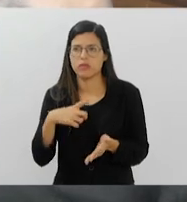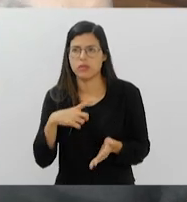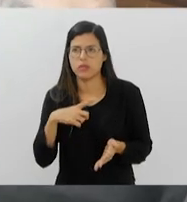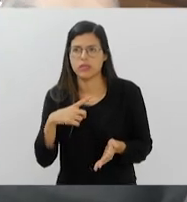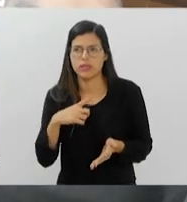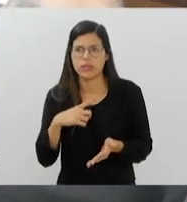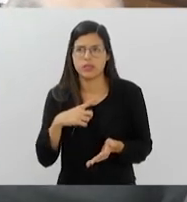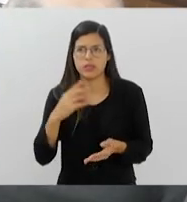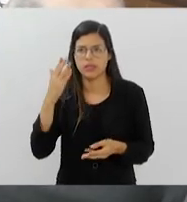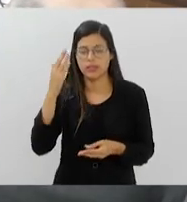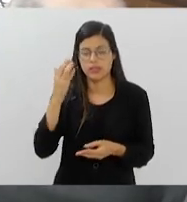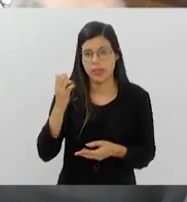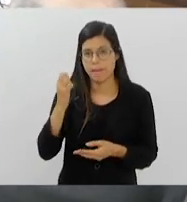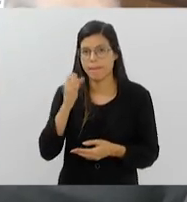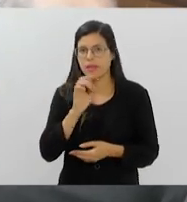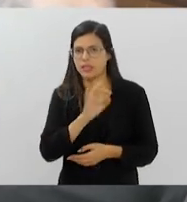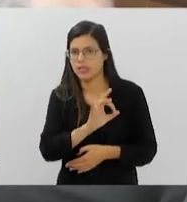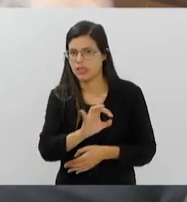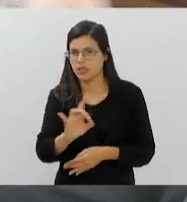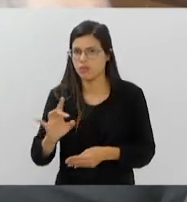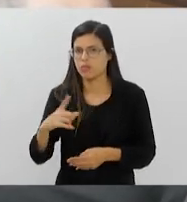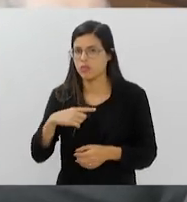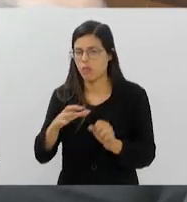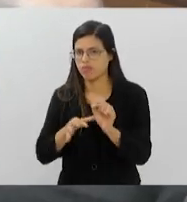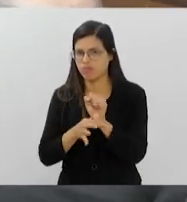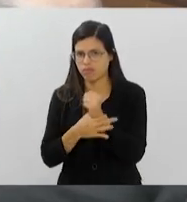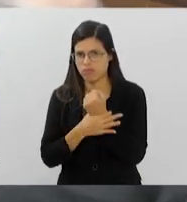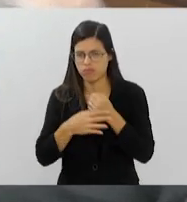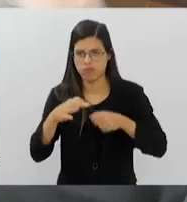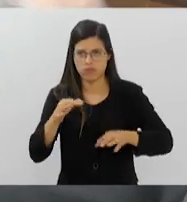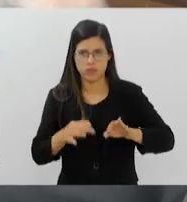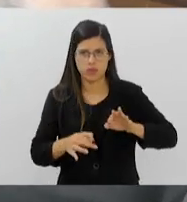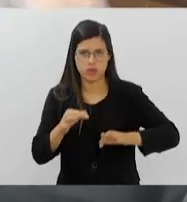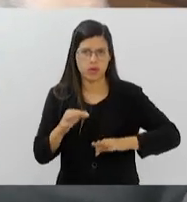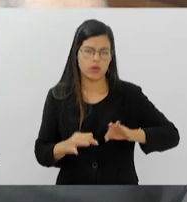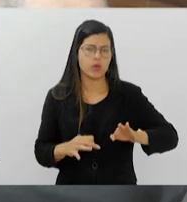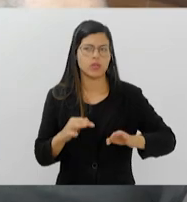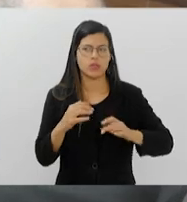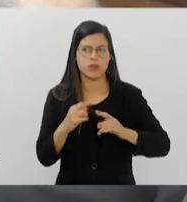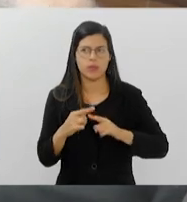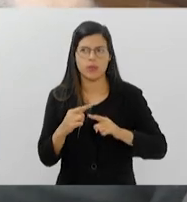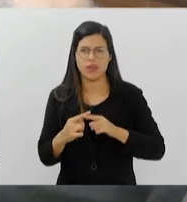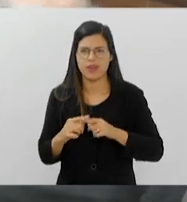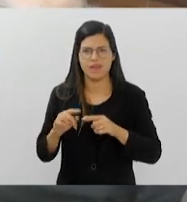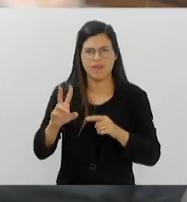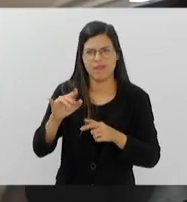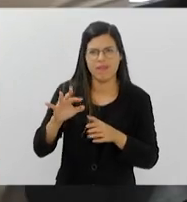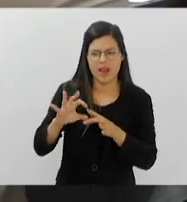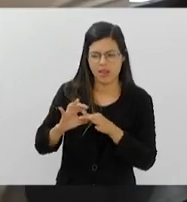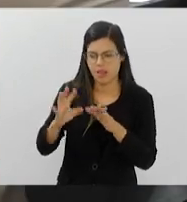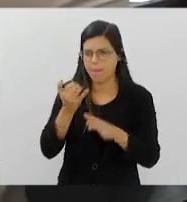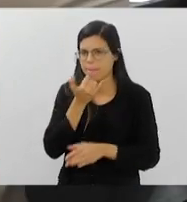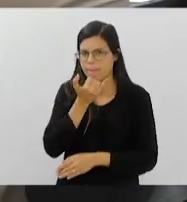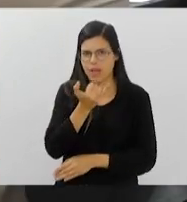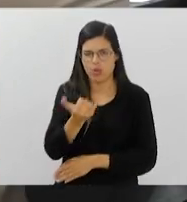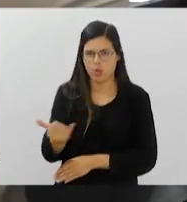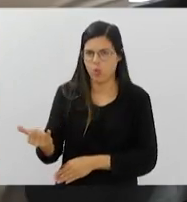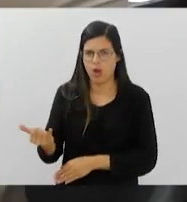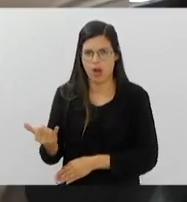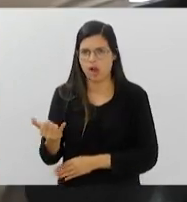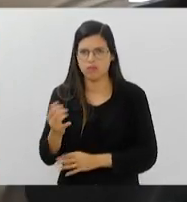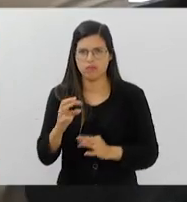para poder ter uma segurança jurídica disso. Verdade. Senão vai ser o quê? Uma anistia ampla, geral e restrita de